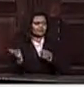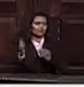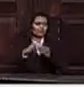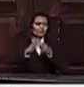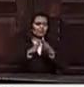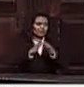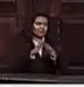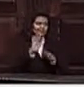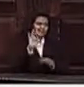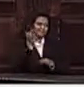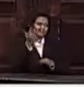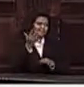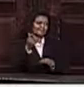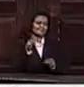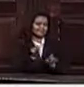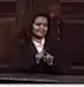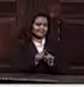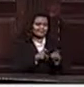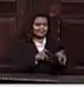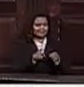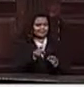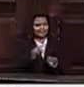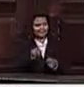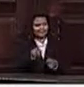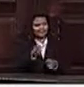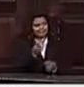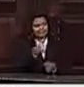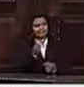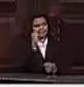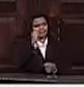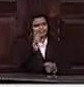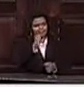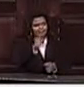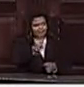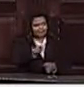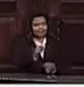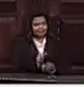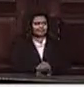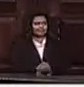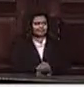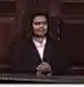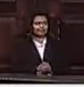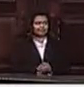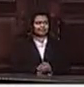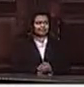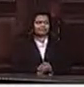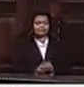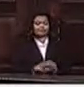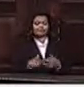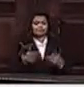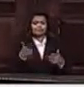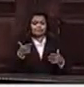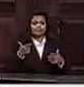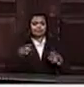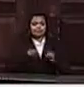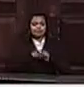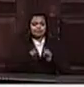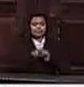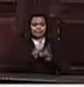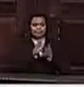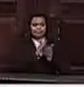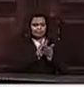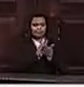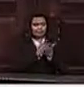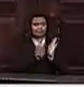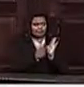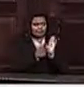lamentavelmente, criou a editoria Guerra. E a capa e a matéria que iniciou